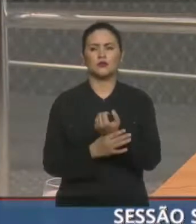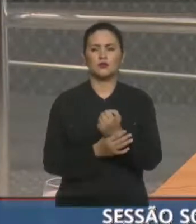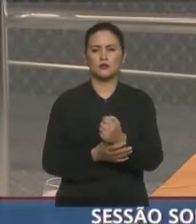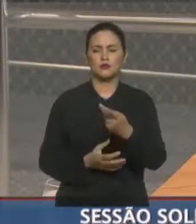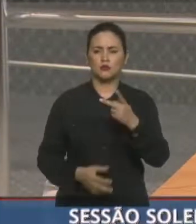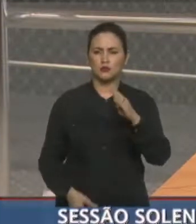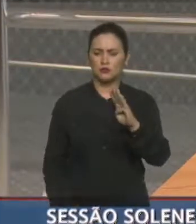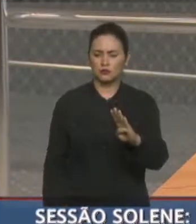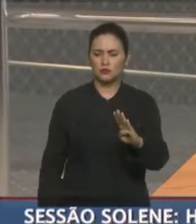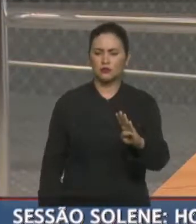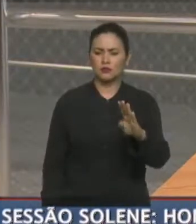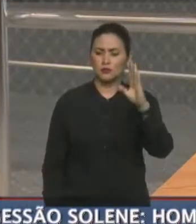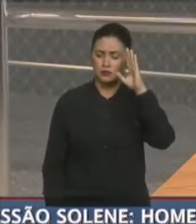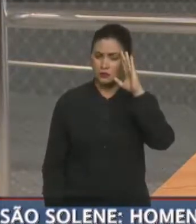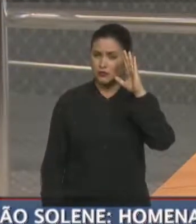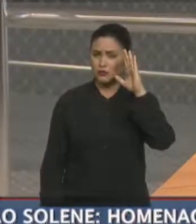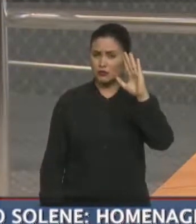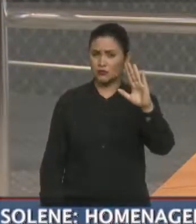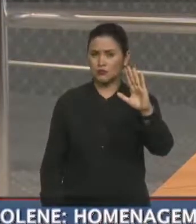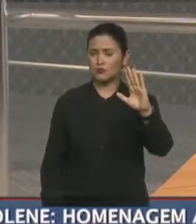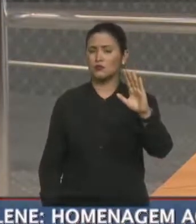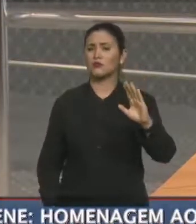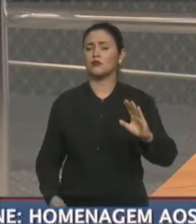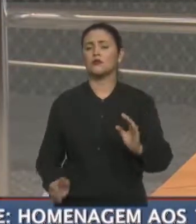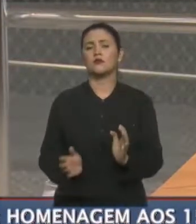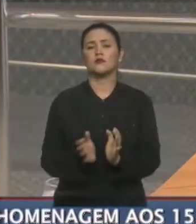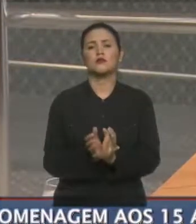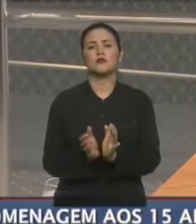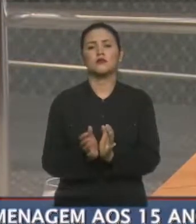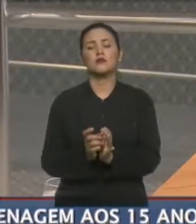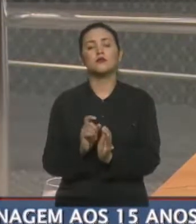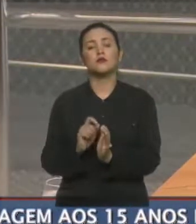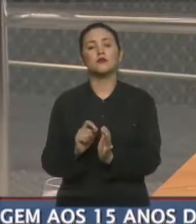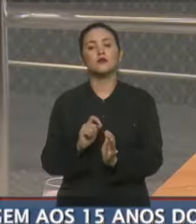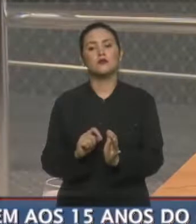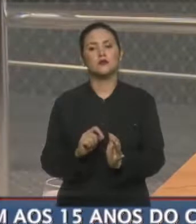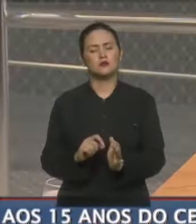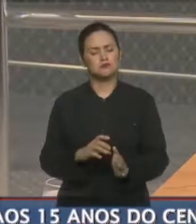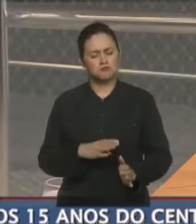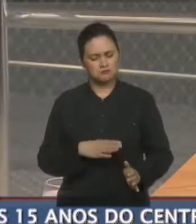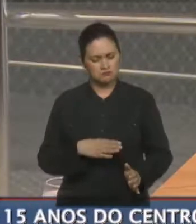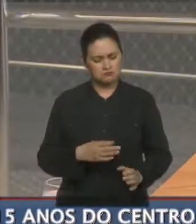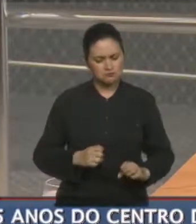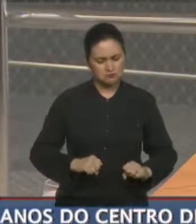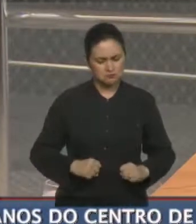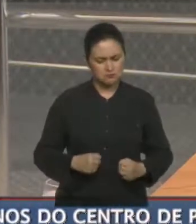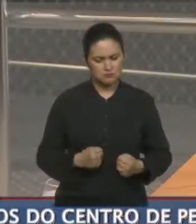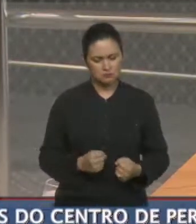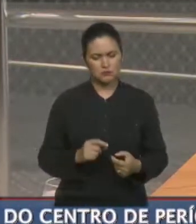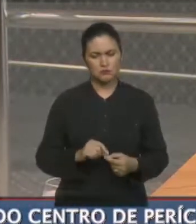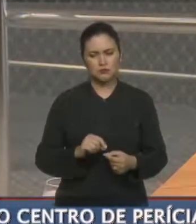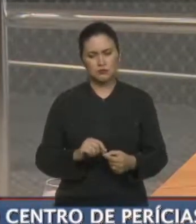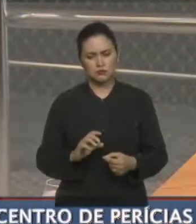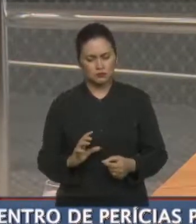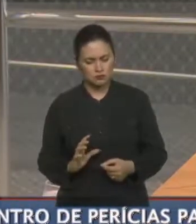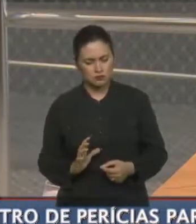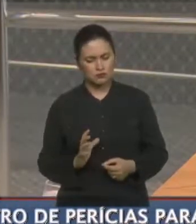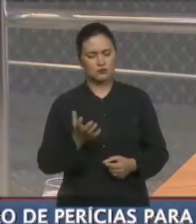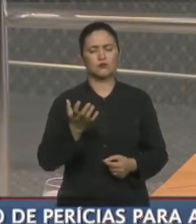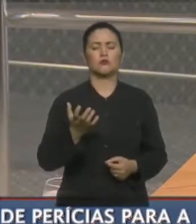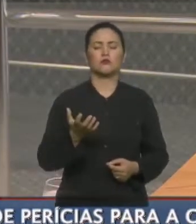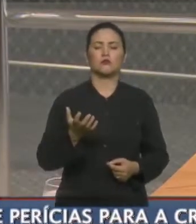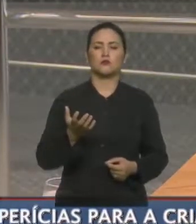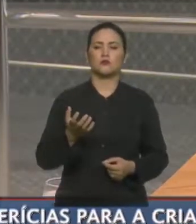muito afinco, faz acontecer esse marco científico, esse